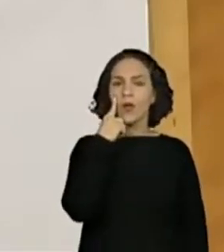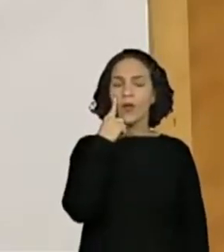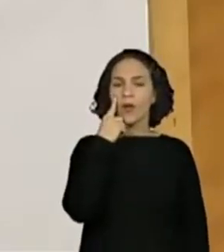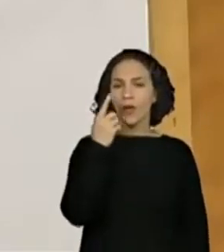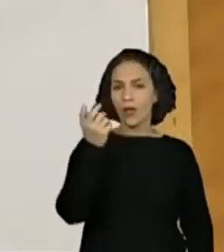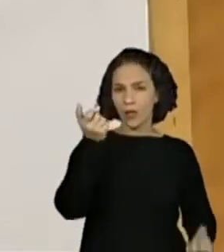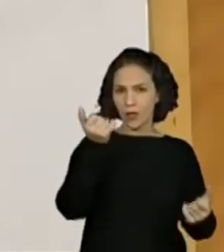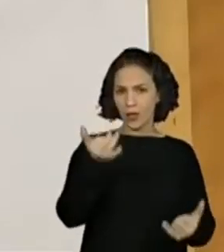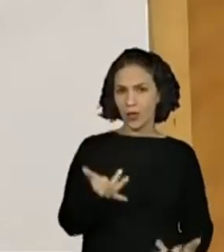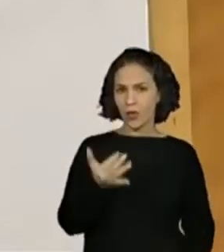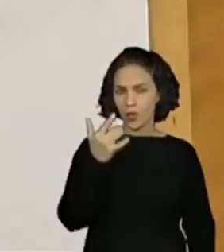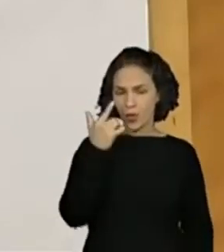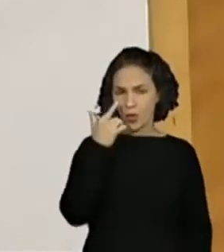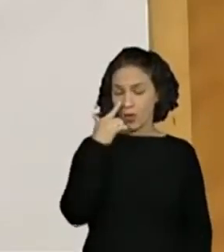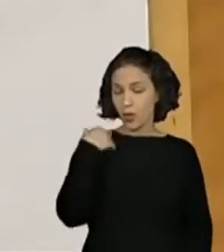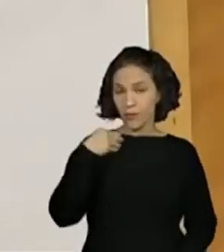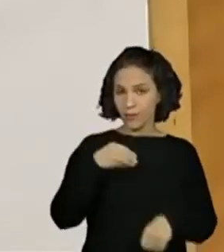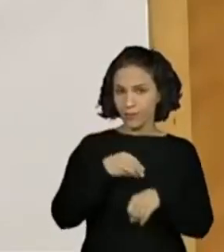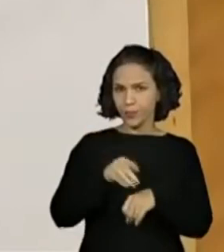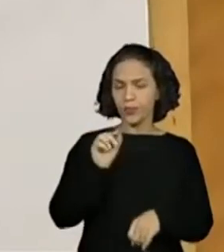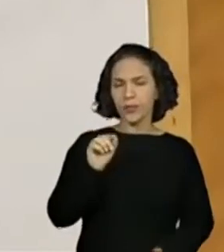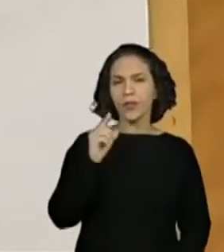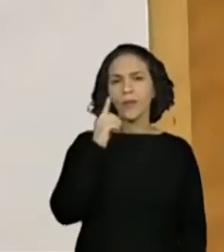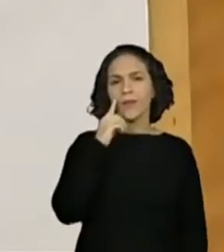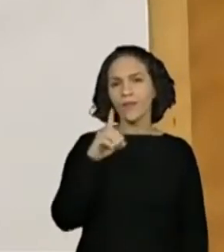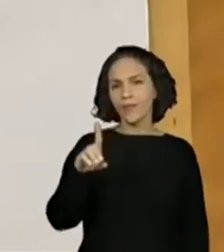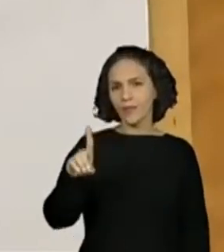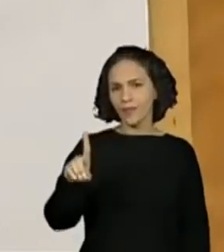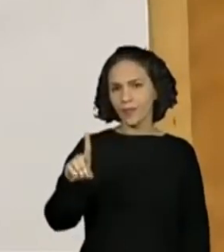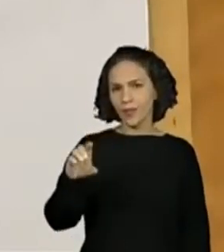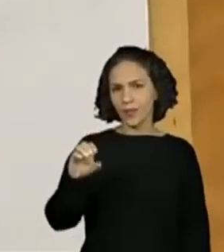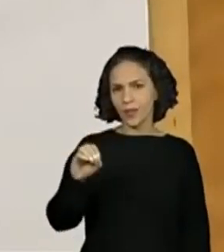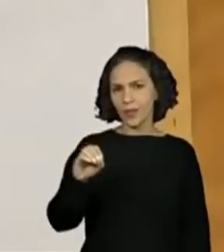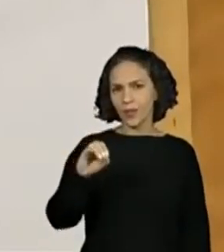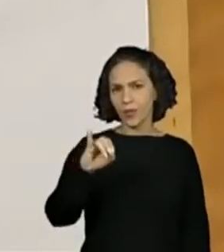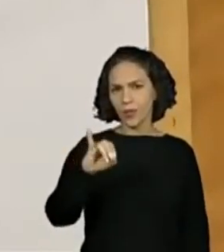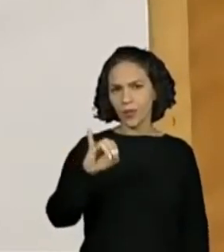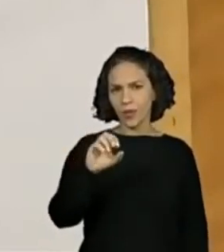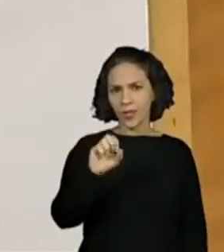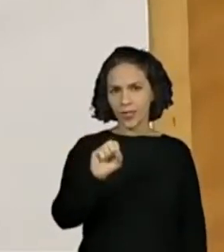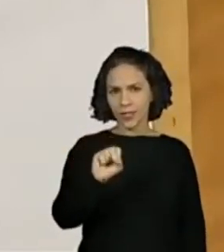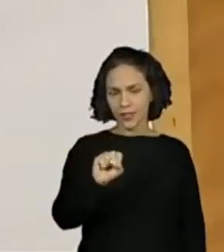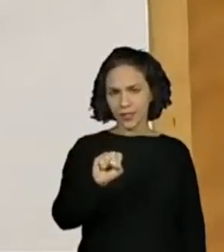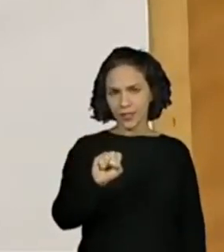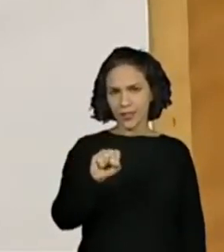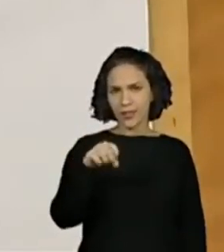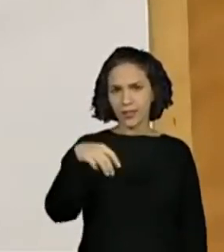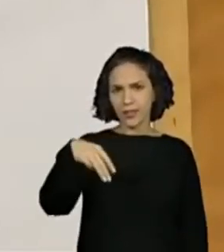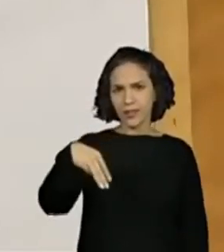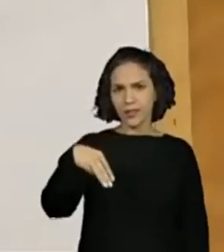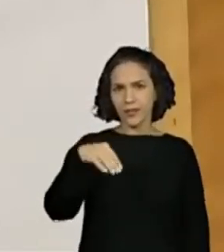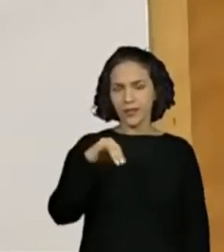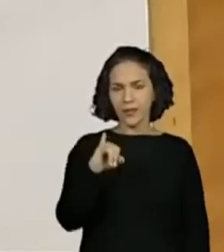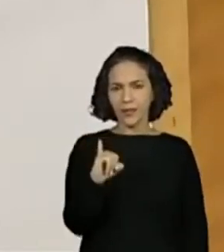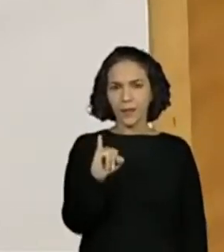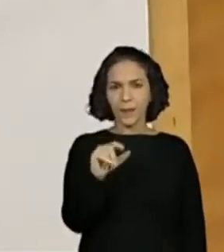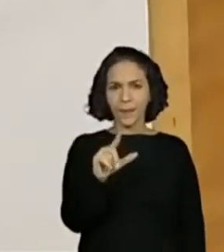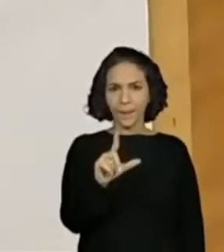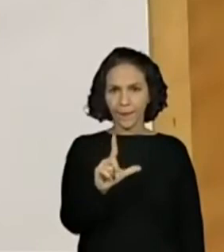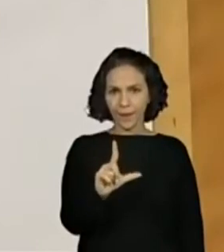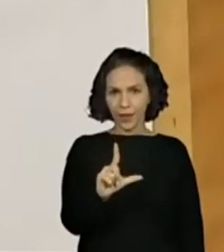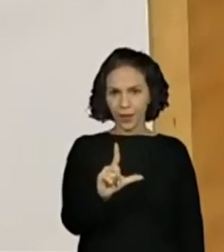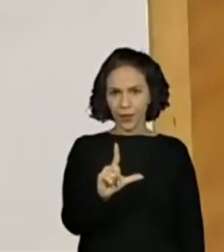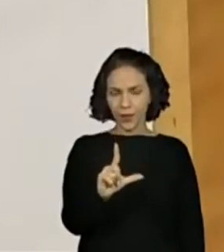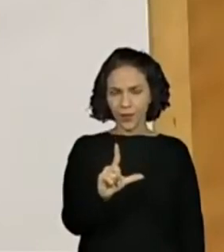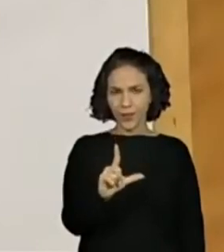2030. Vou só fazer um aporte, tem uma professora que falou, será que a gente tem que dar resposta aqui? Não, Pro, não precisa. Essas perguntas que eu estou